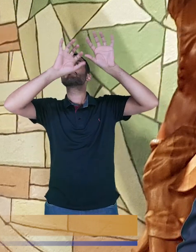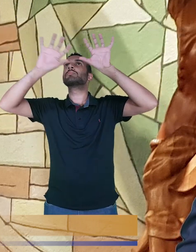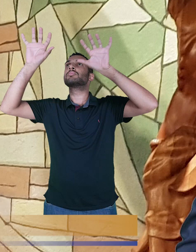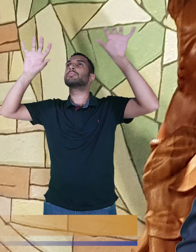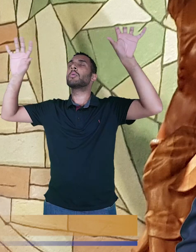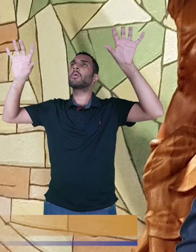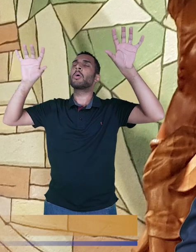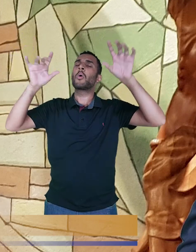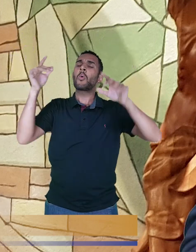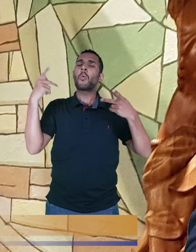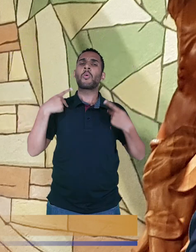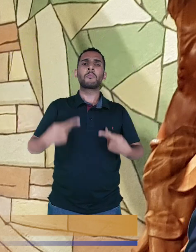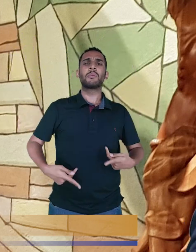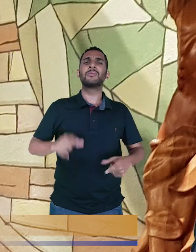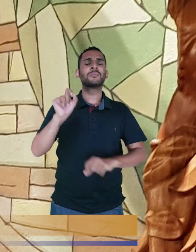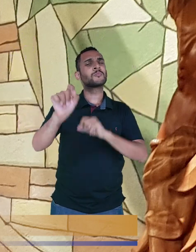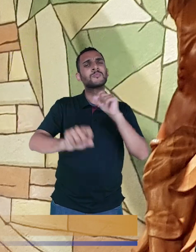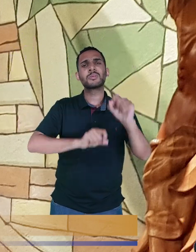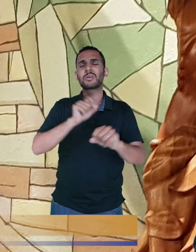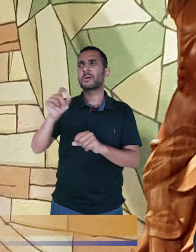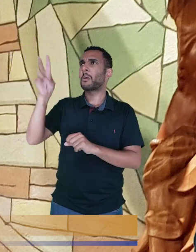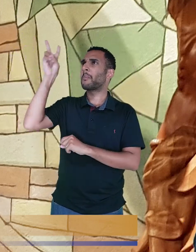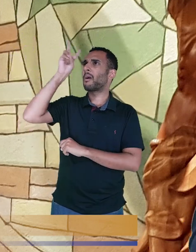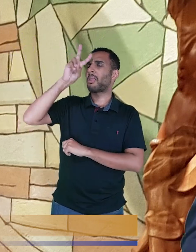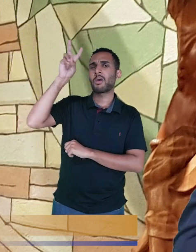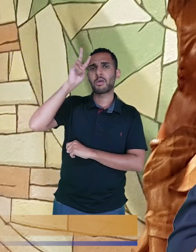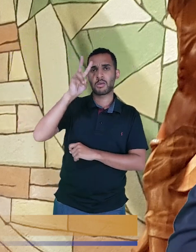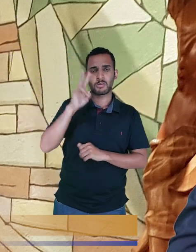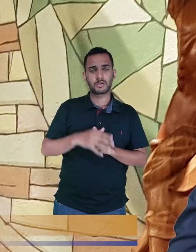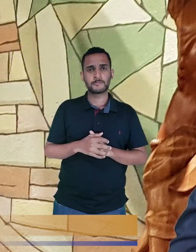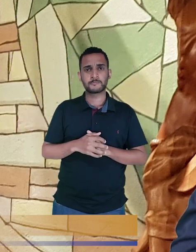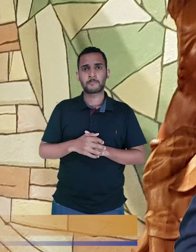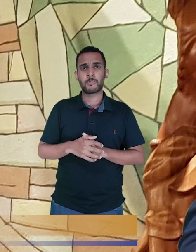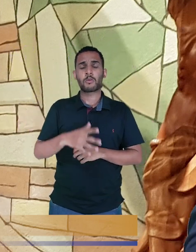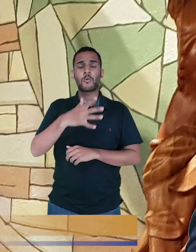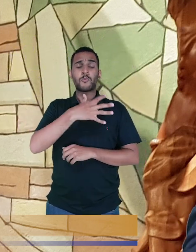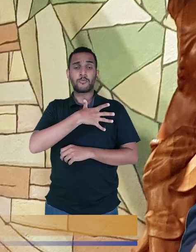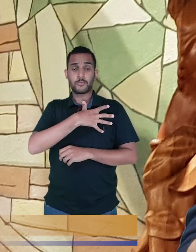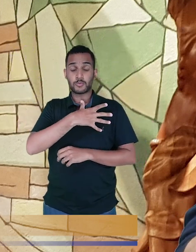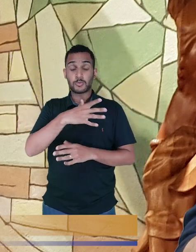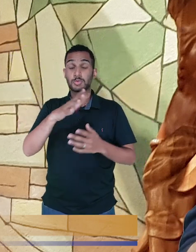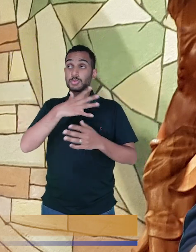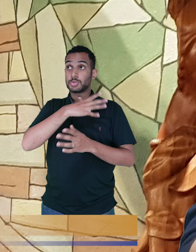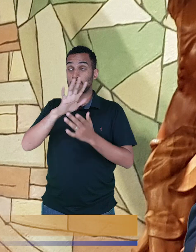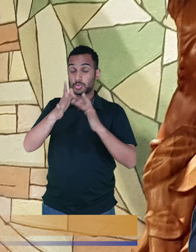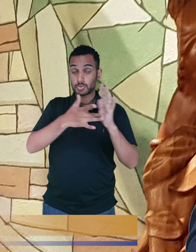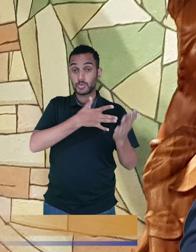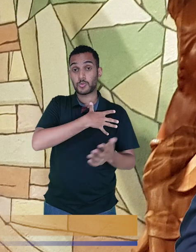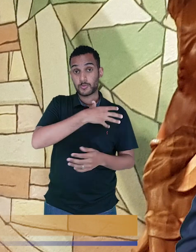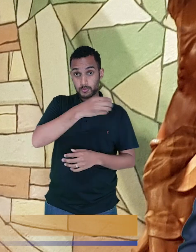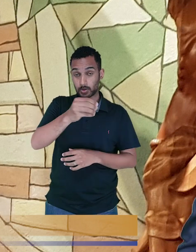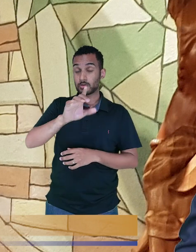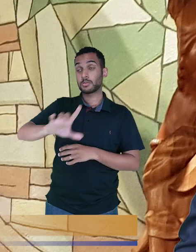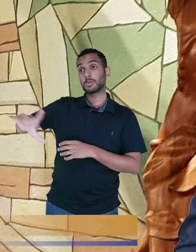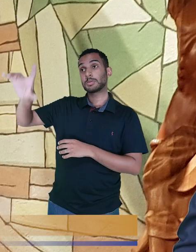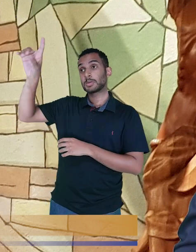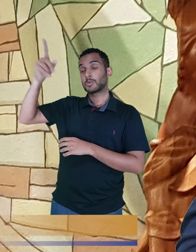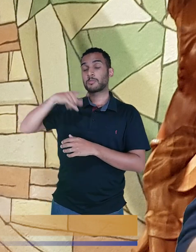lá colocastes, o que é o ser humano para que vos lembreis dele? O filho do homem para dele vos